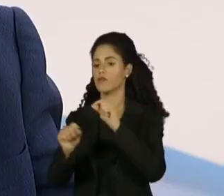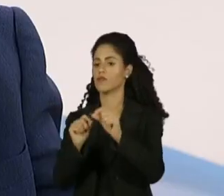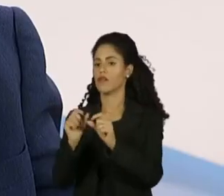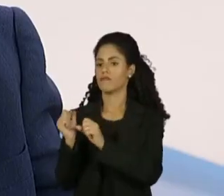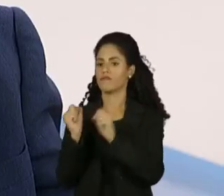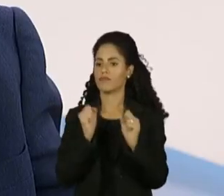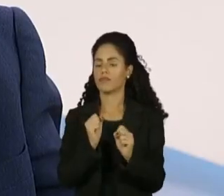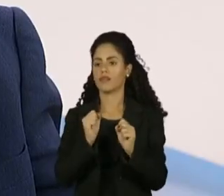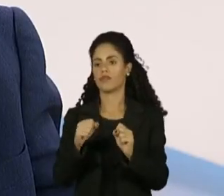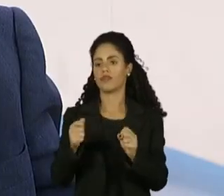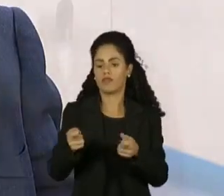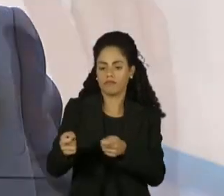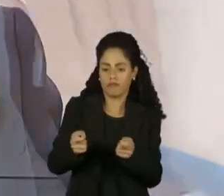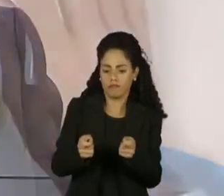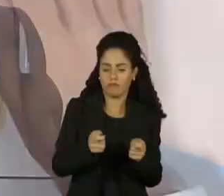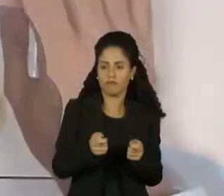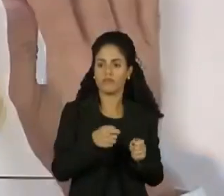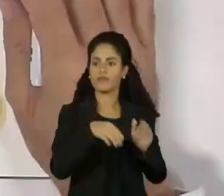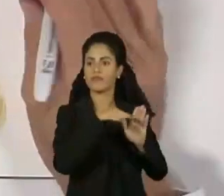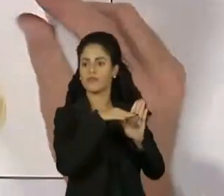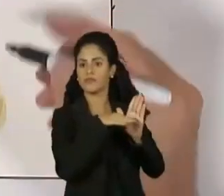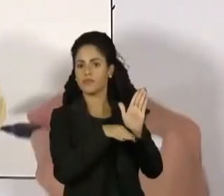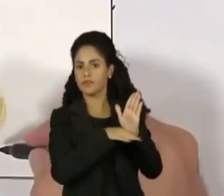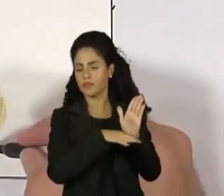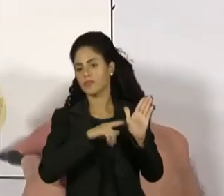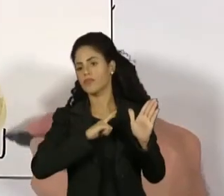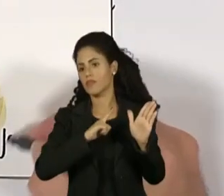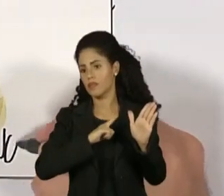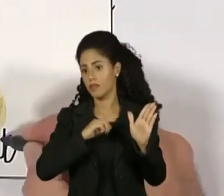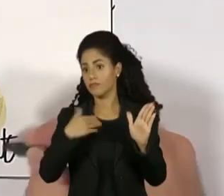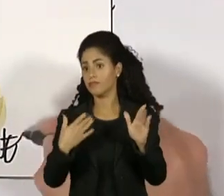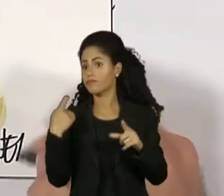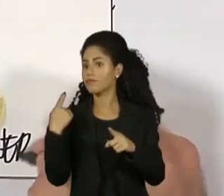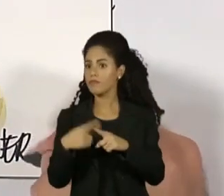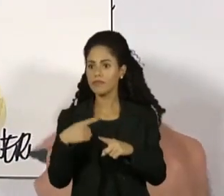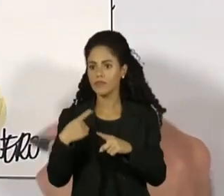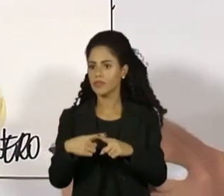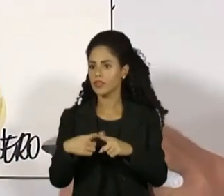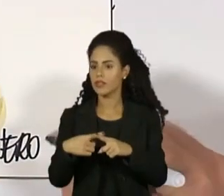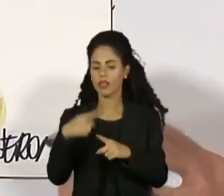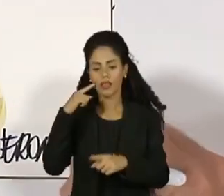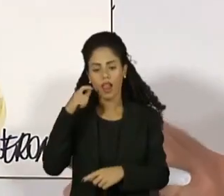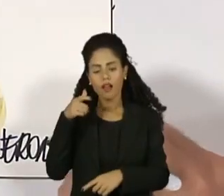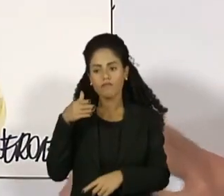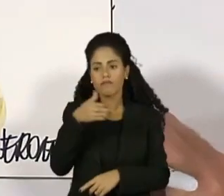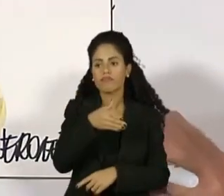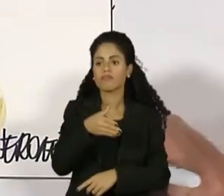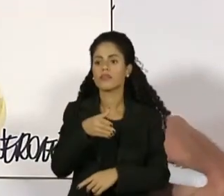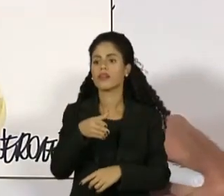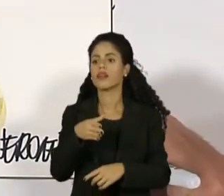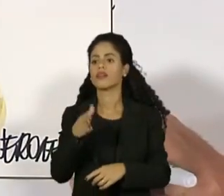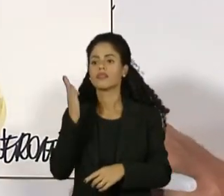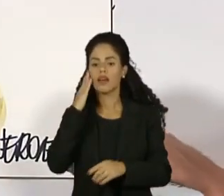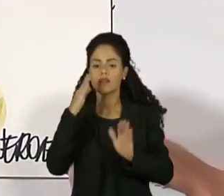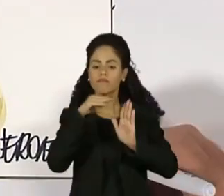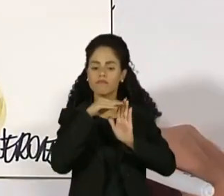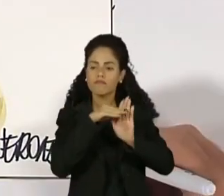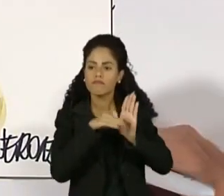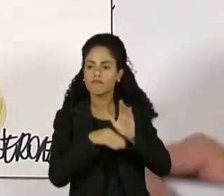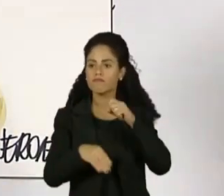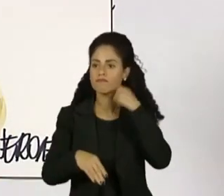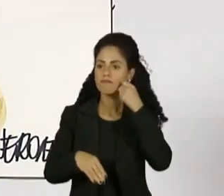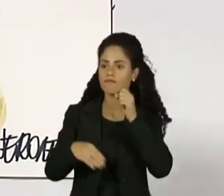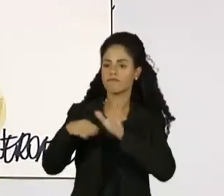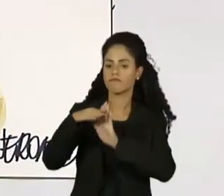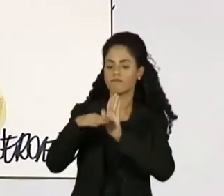de podermos ter o controle da pauta. Porque quem está na presidência do Congresso Nacional define a pauta do Congresso Nacional, define a